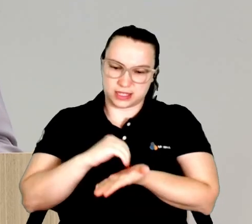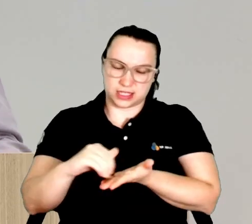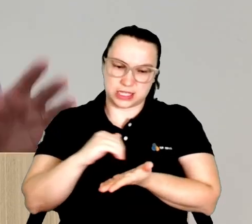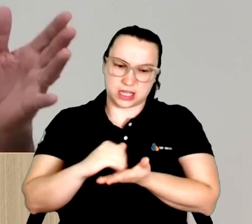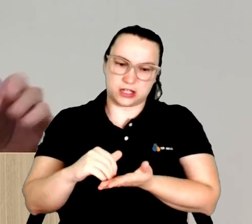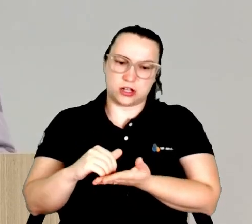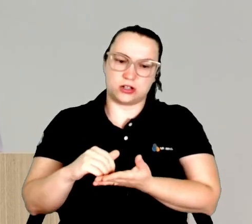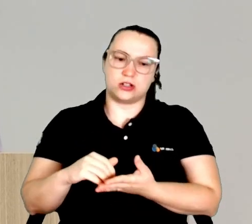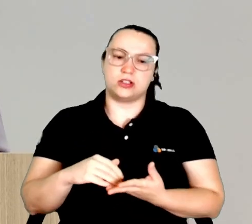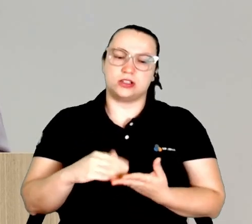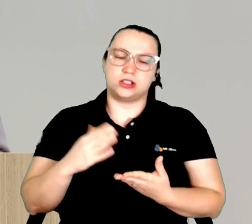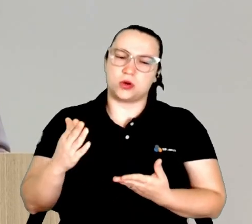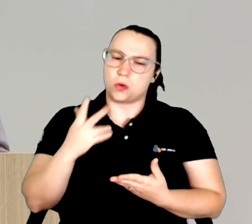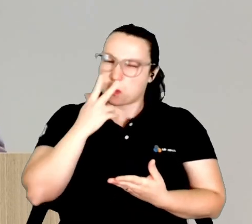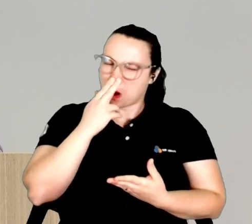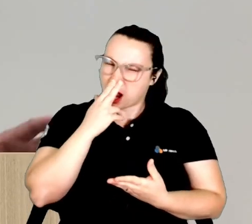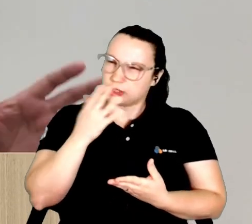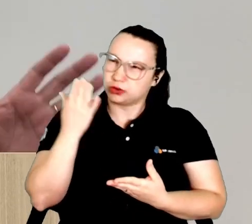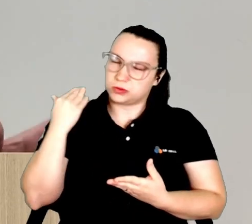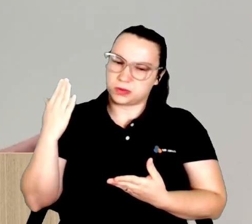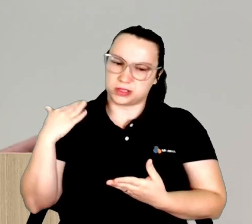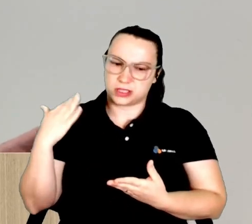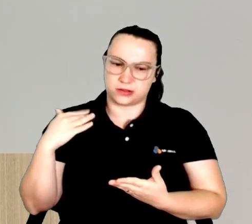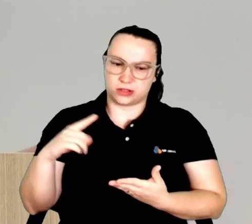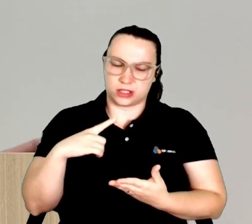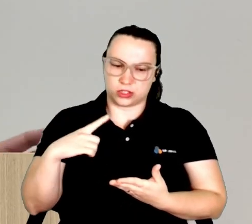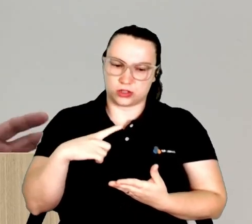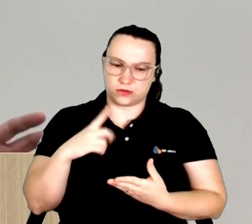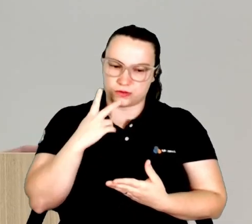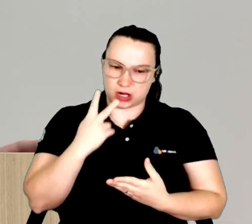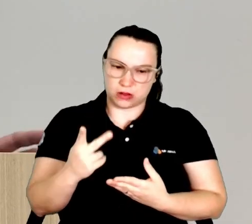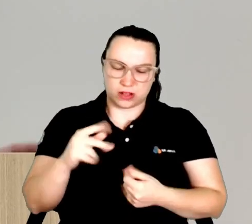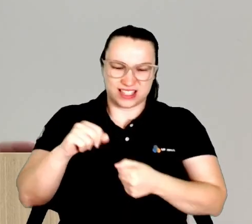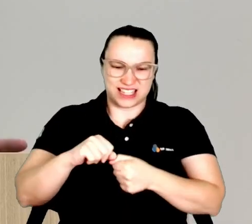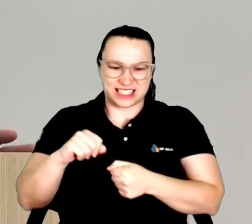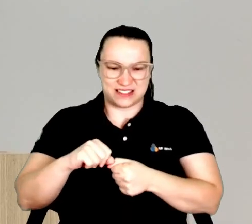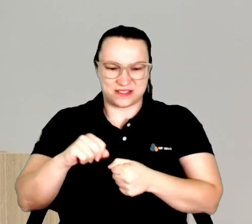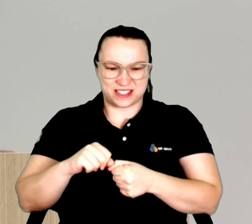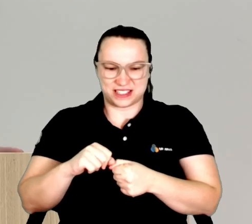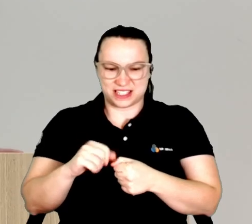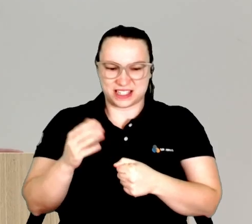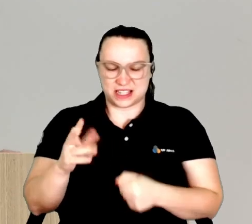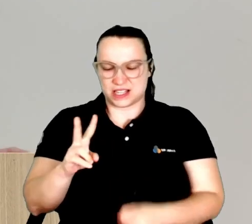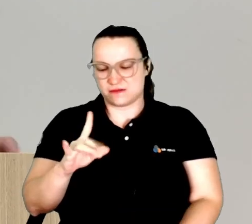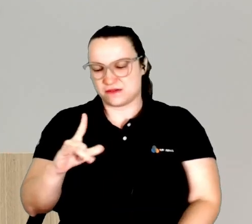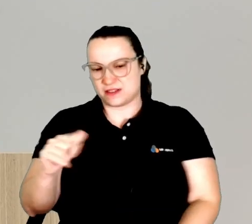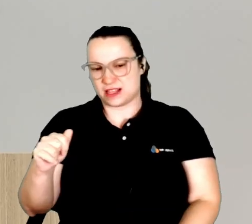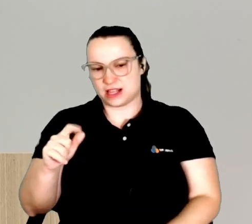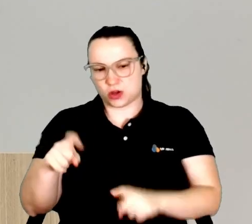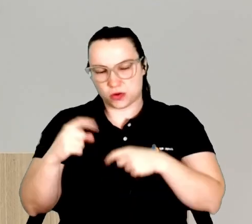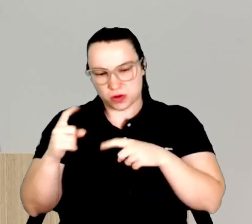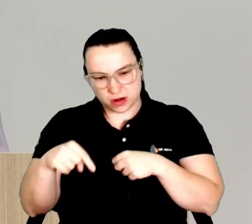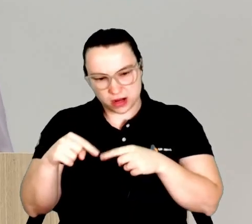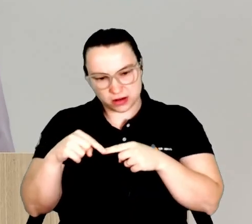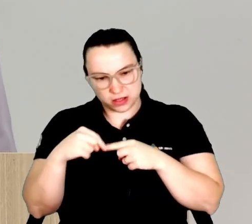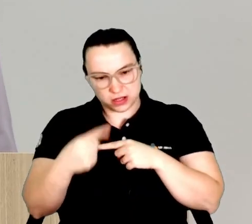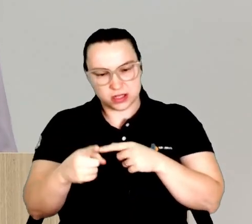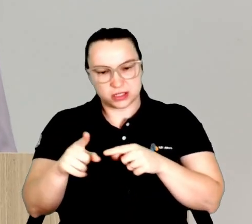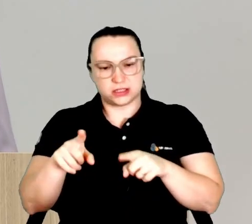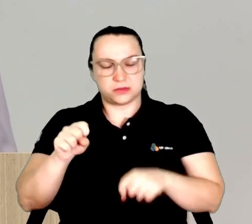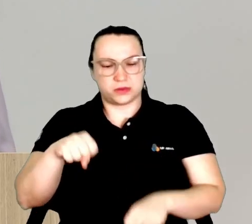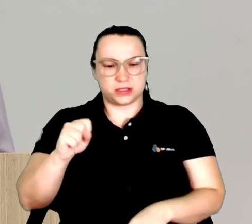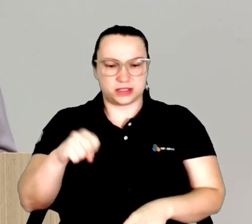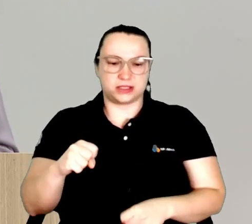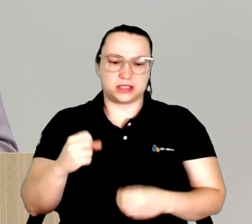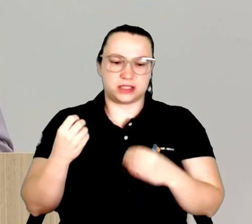nessa época, acho que ele lembra muito bem, onde que ele disse que ia fazer ali a Vila Rural do Cruzeirinho e depois sim ia dar